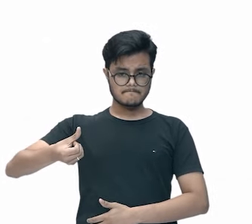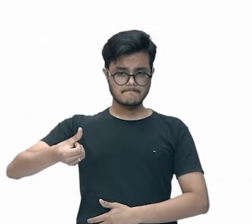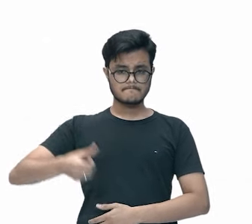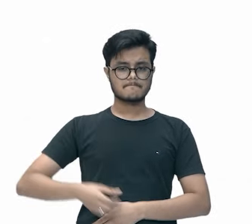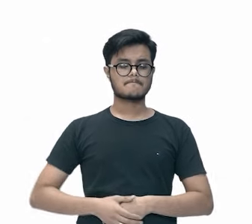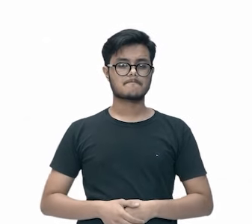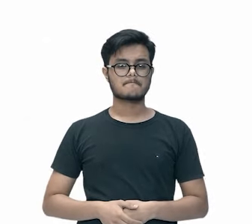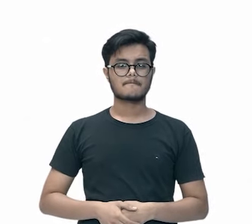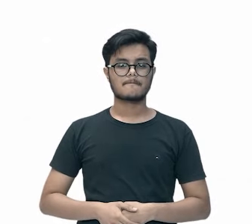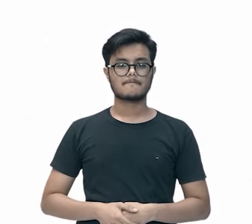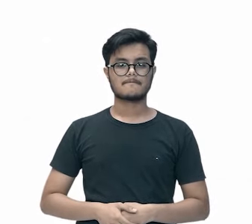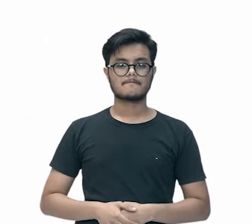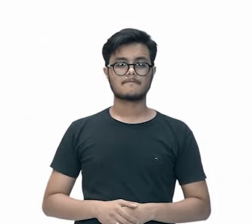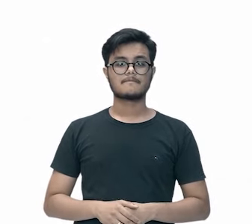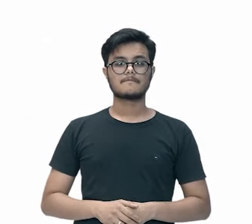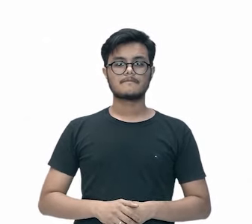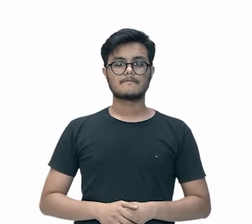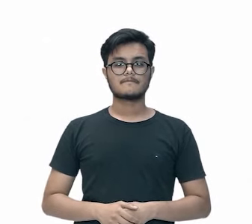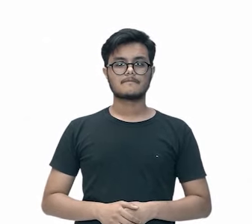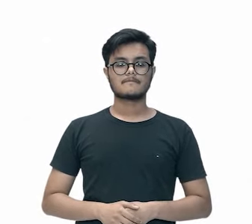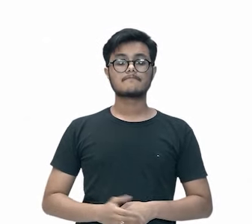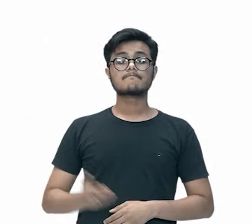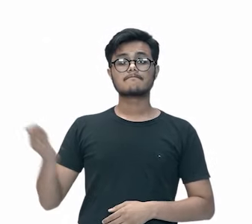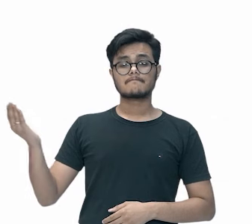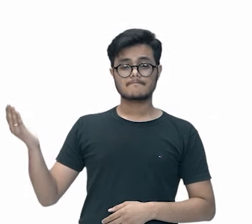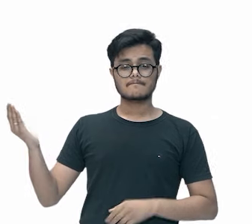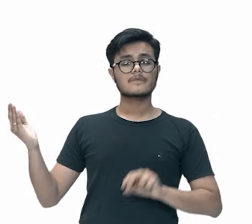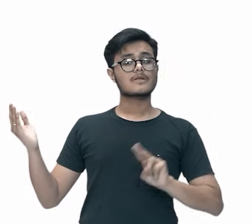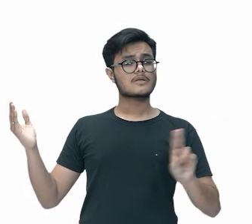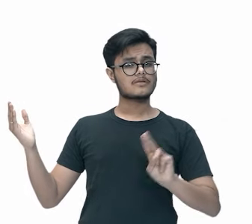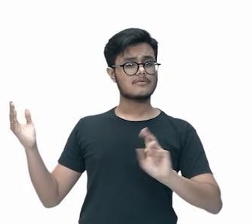aromático. Para os alcanos é